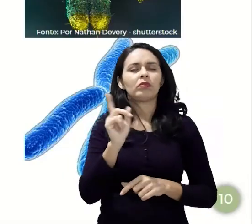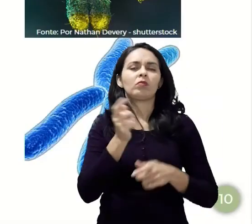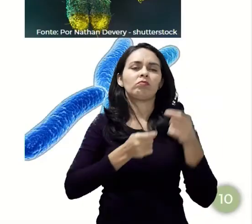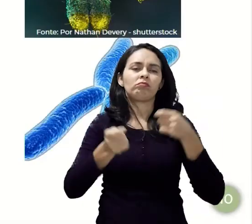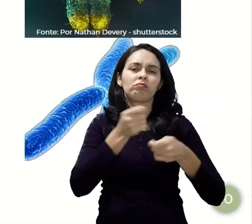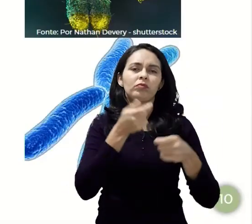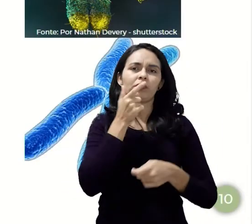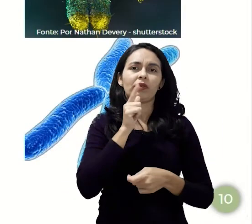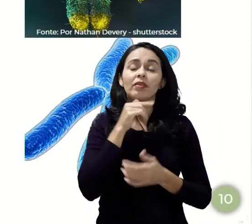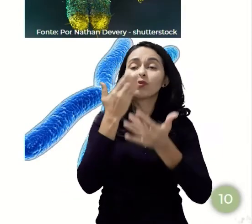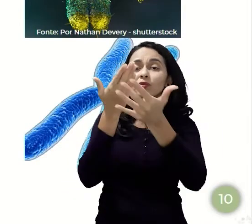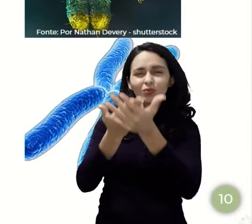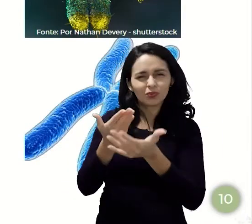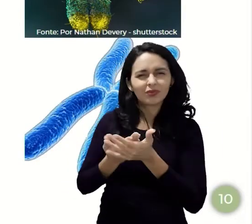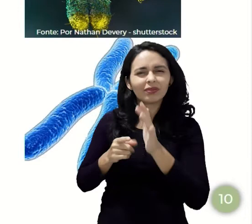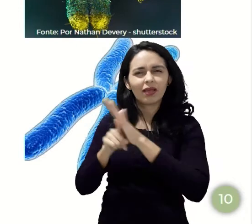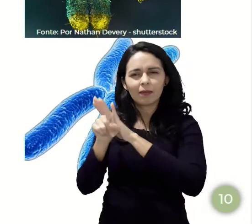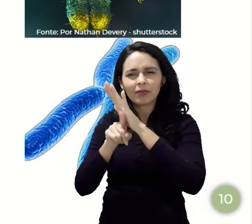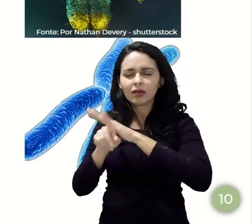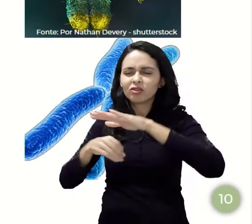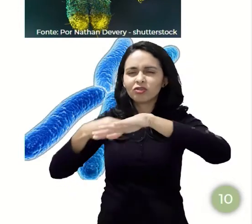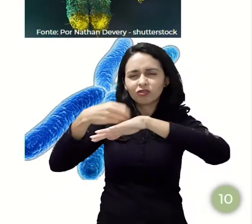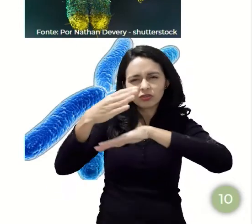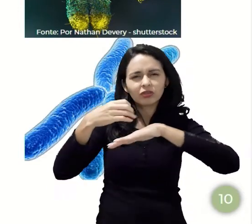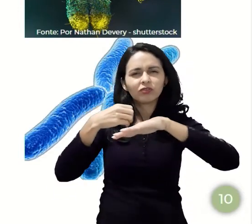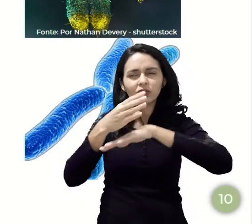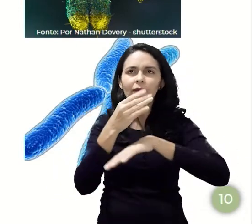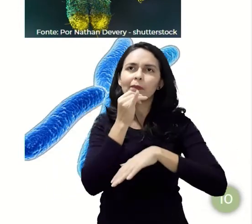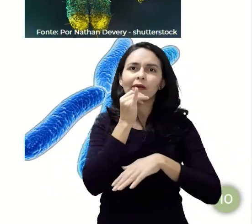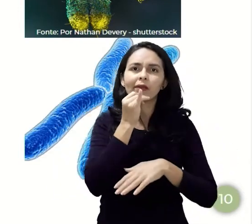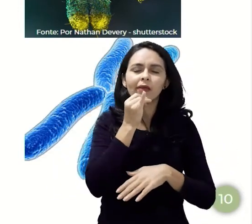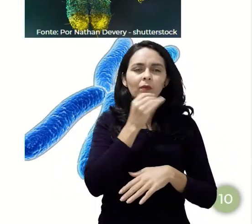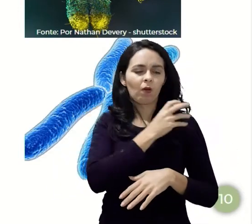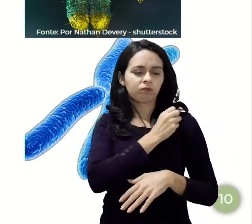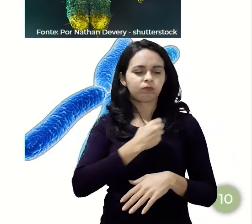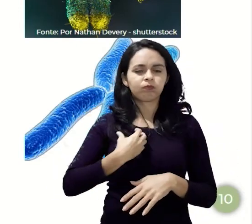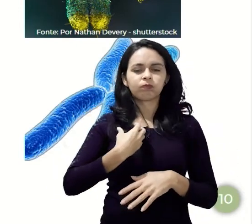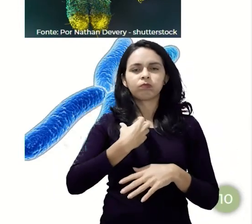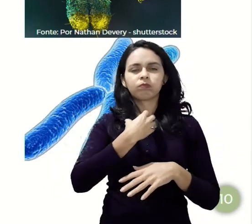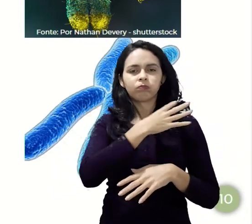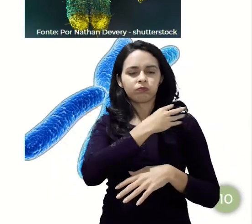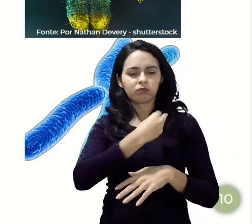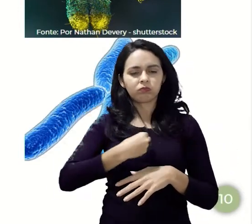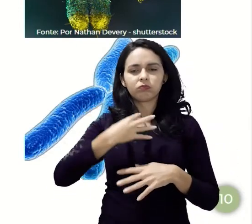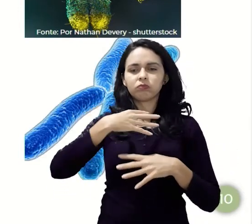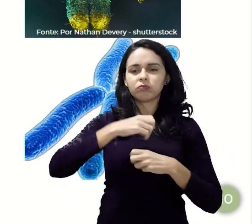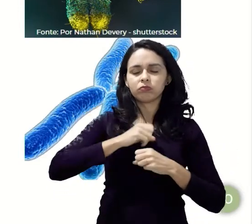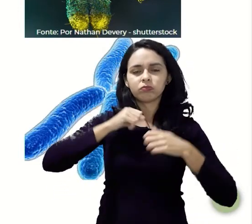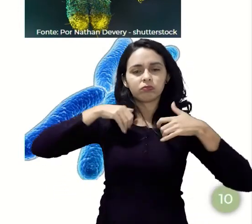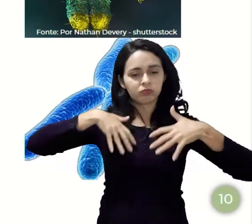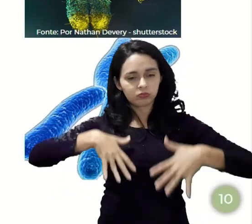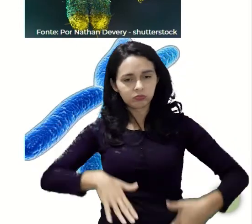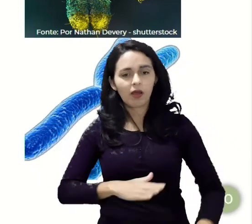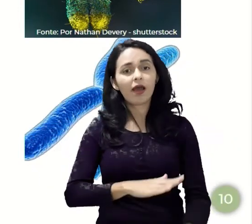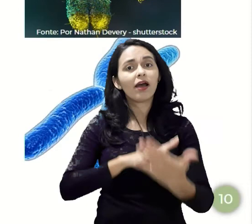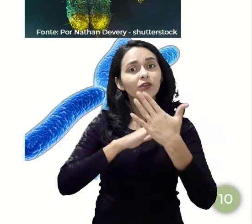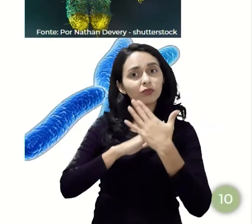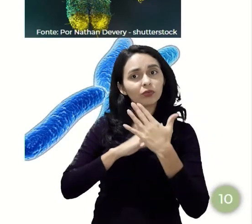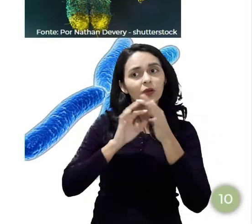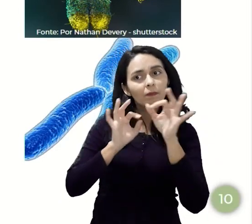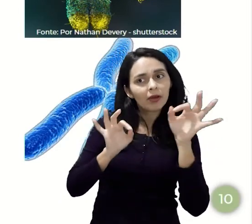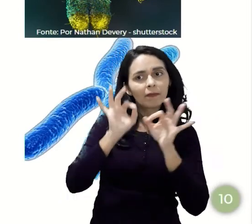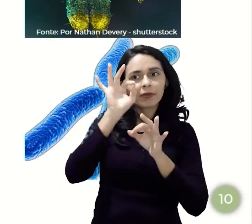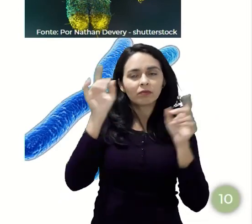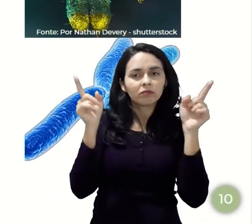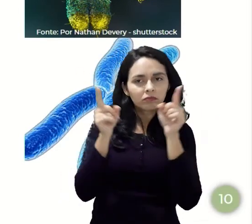ó e esses estudos ele sugere que os nutrientes contidos nos alimentos podem influenciar um tamanho